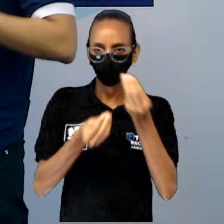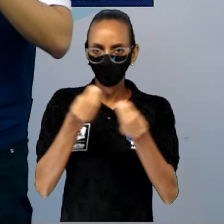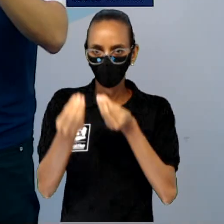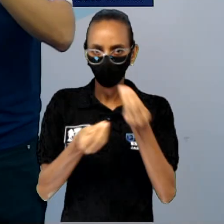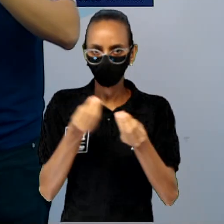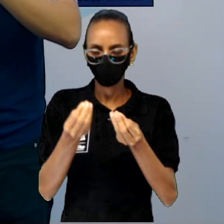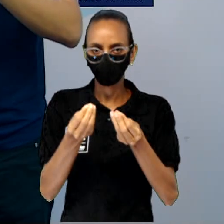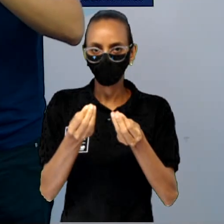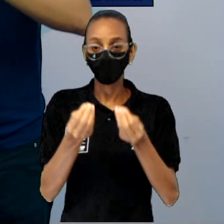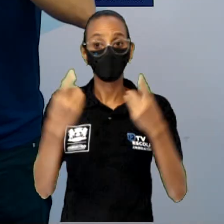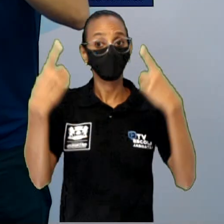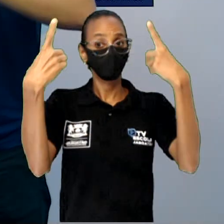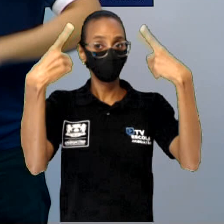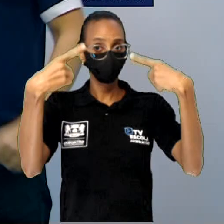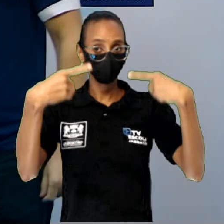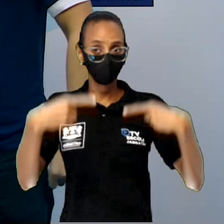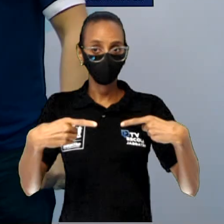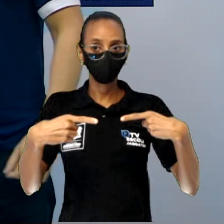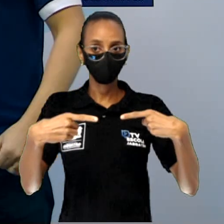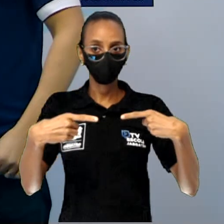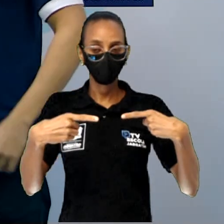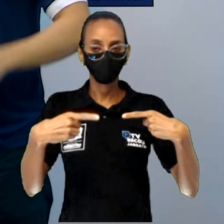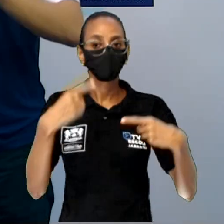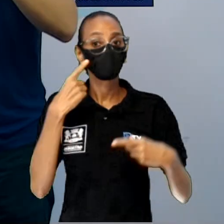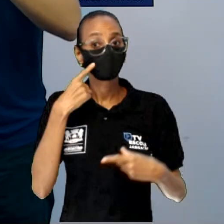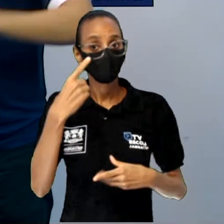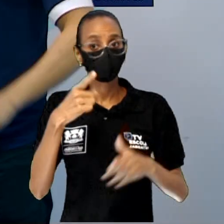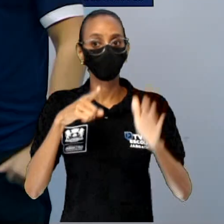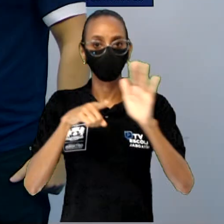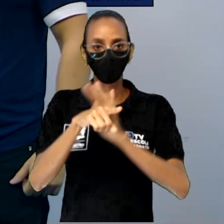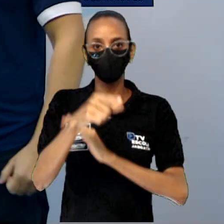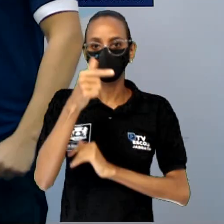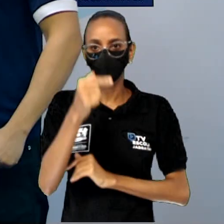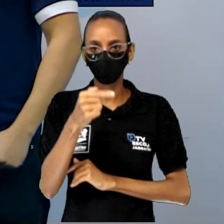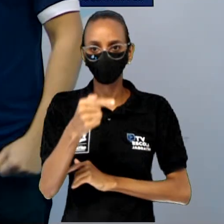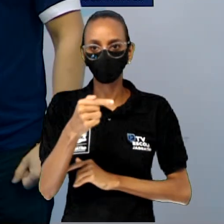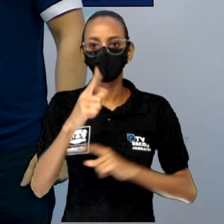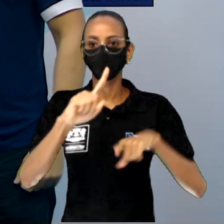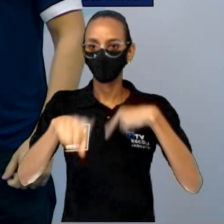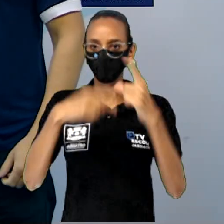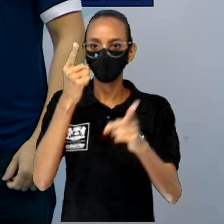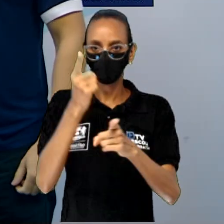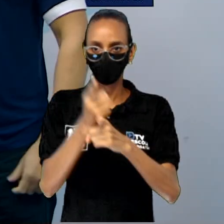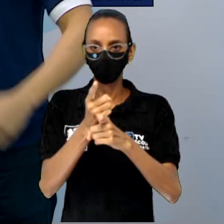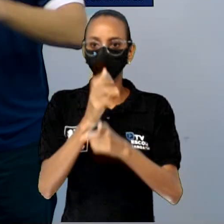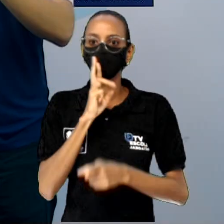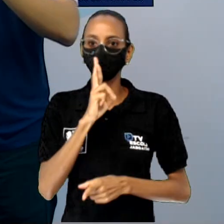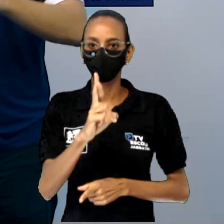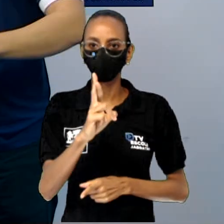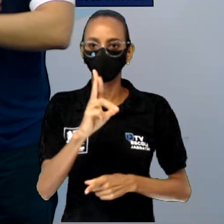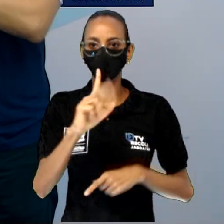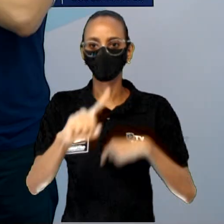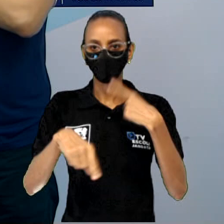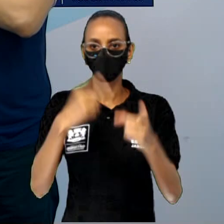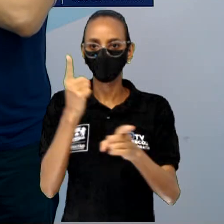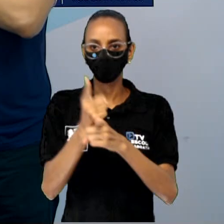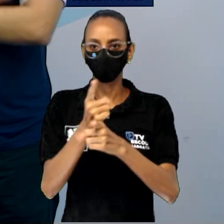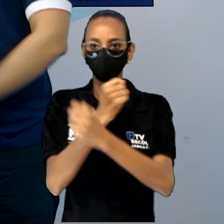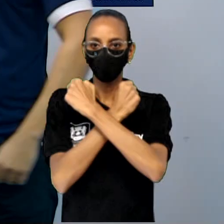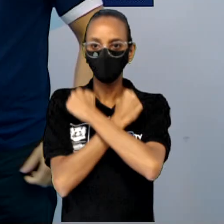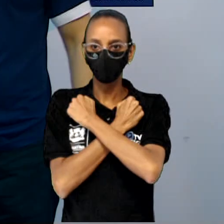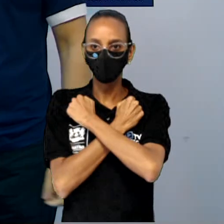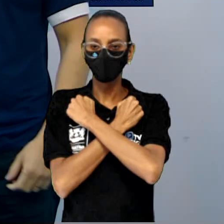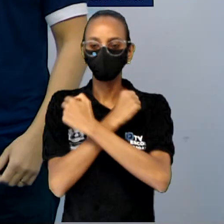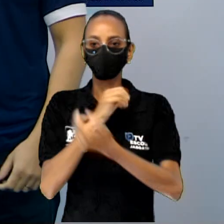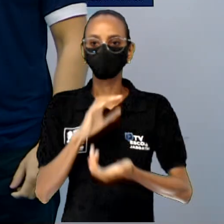aqui como um desafio. Vou mandar essa questão para vocês e no próximo encontro a gente resolve. Tranquilo? Até o próximo encontro, grande abraço.